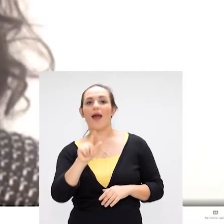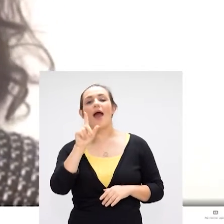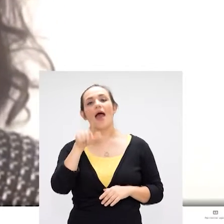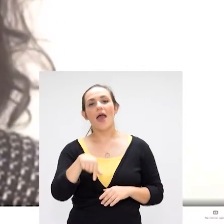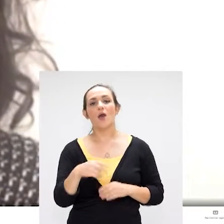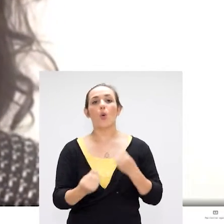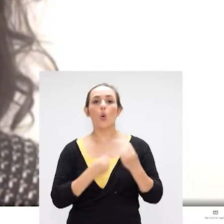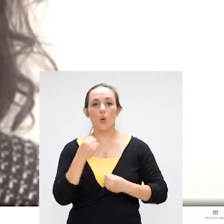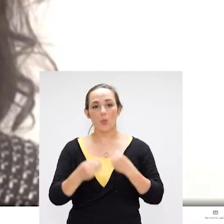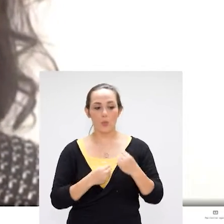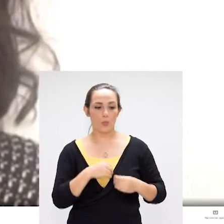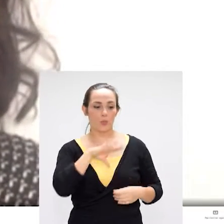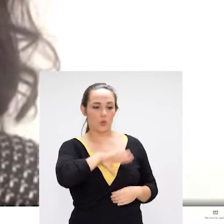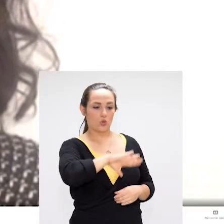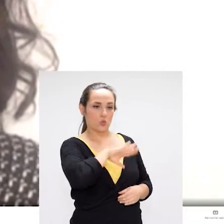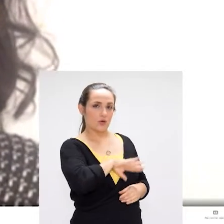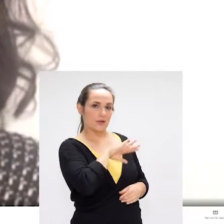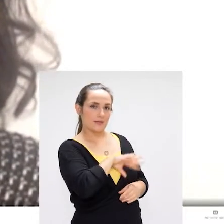chamavam os índios